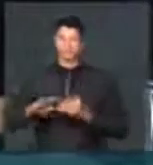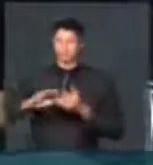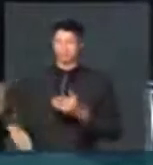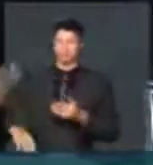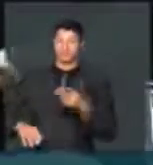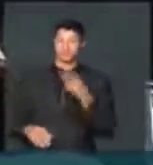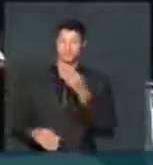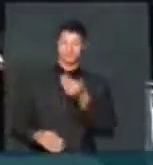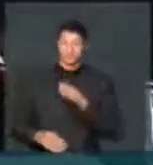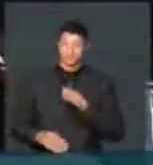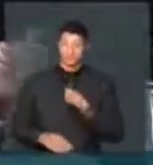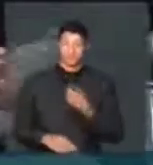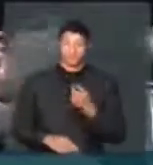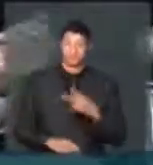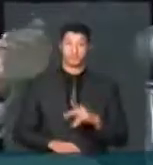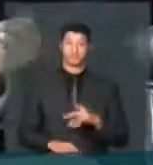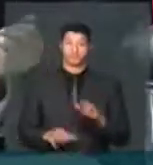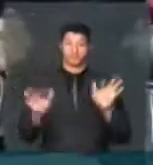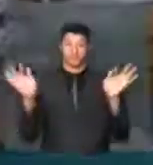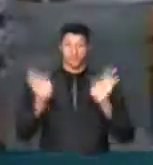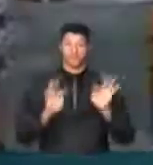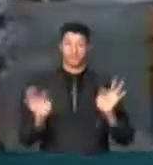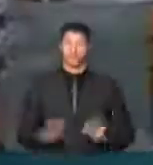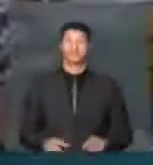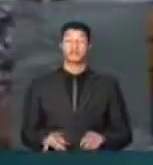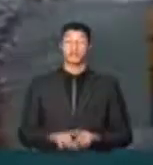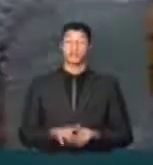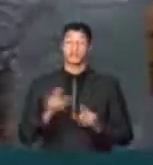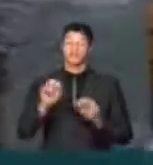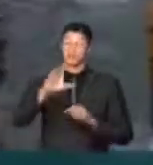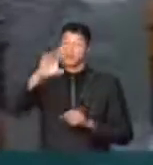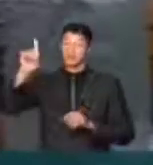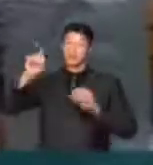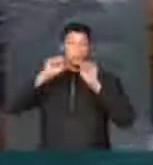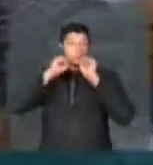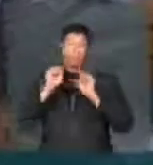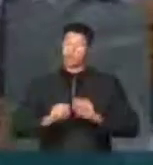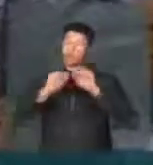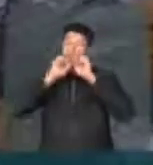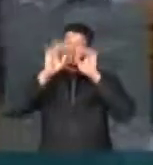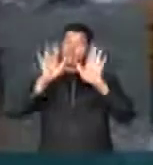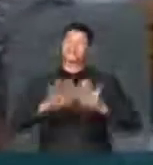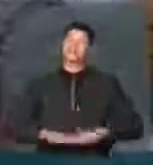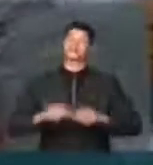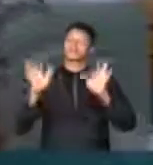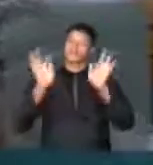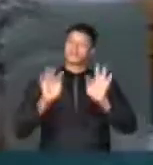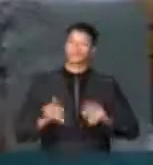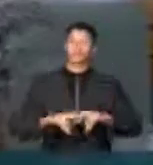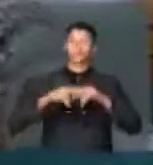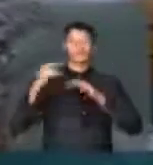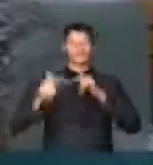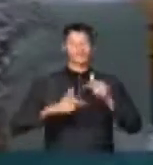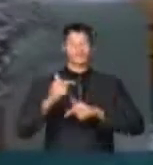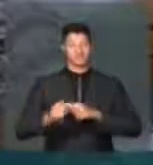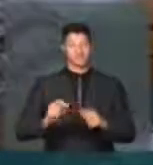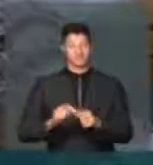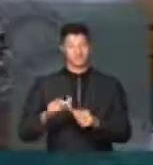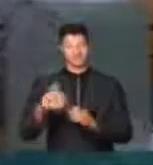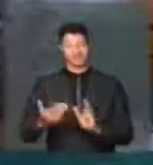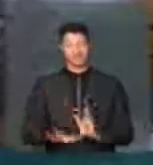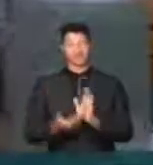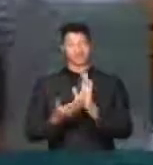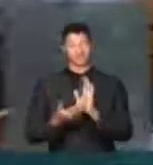ceder o senhor para a gente. Que o senhor seja muito feliz e que Deus possa recompensá-lo muito pelo trabalho prestado